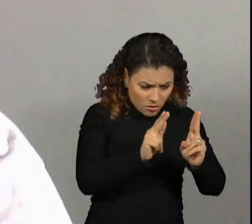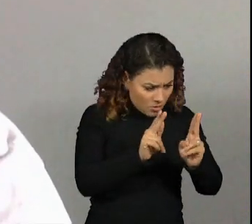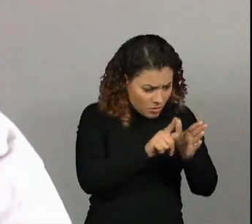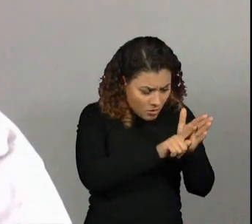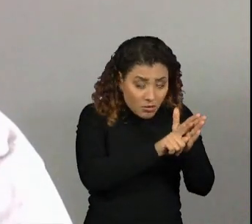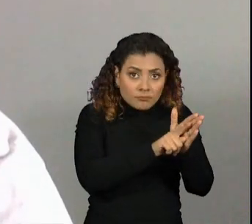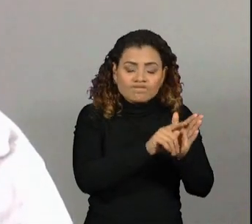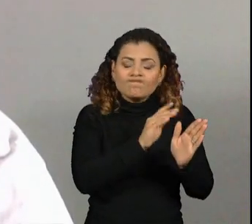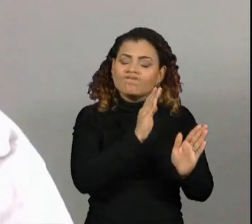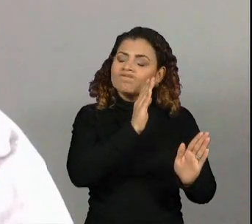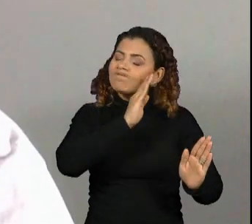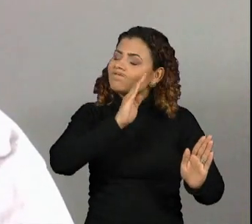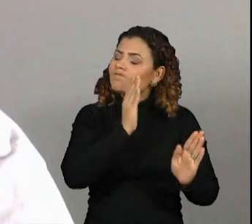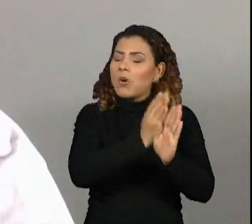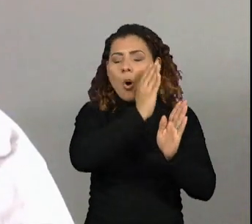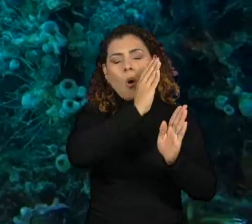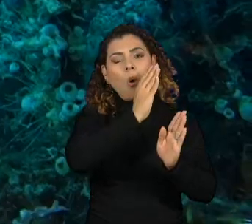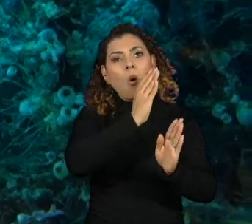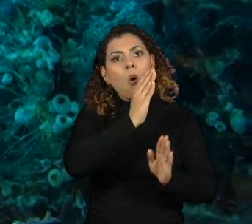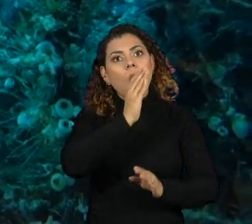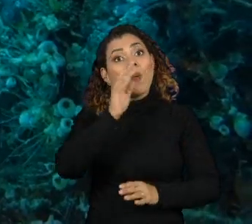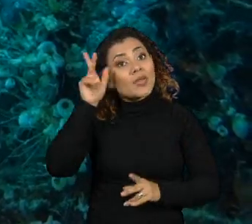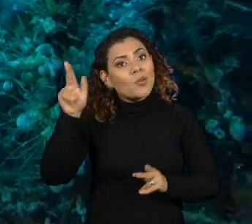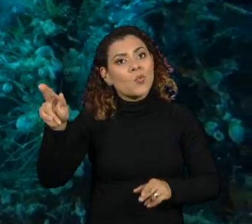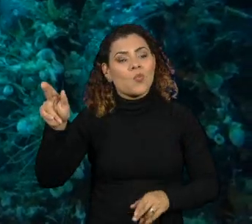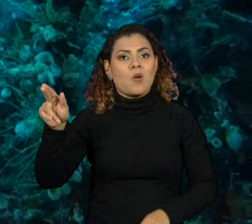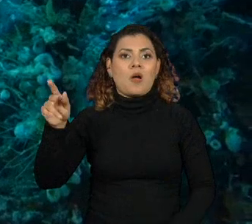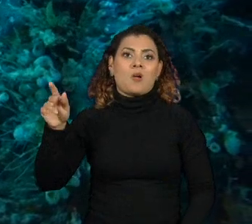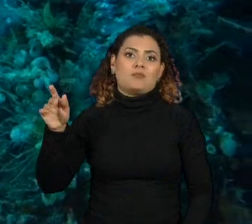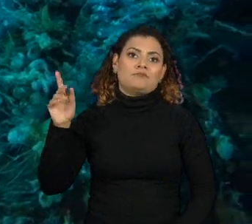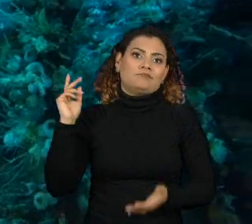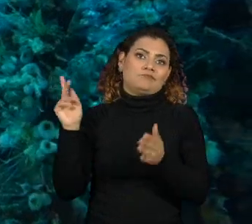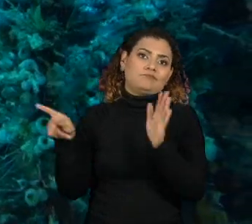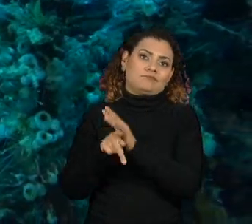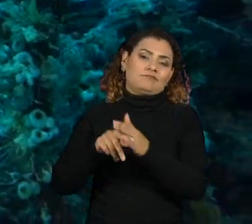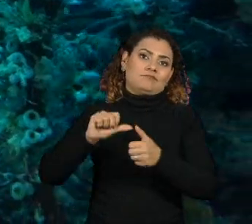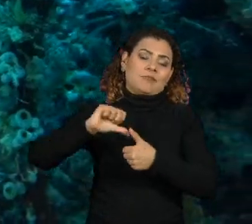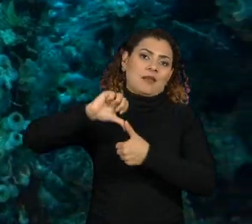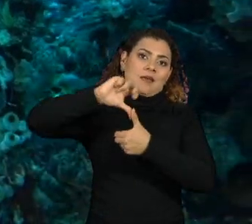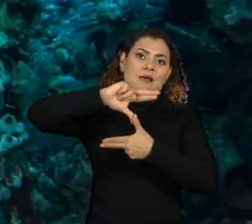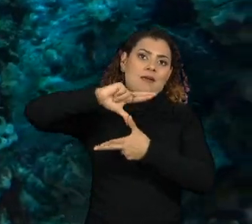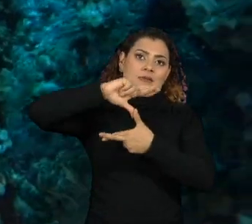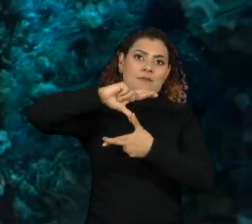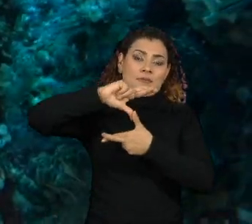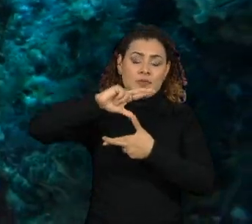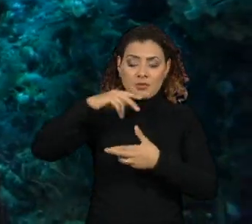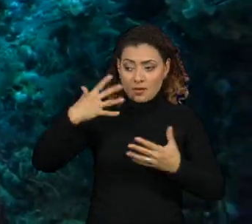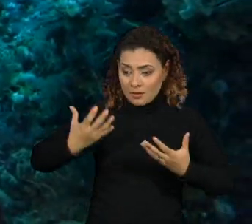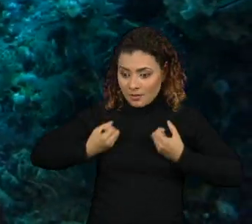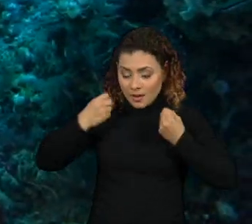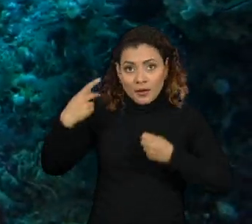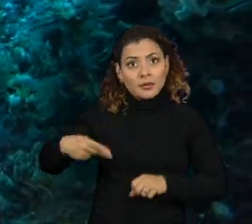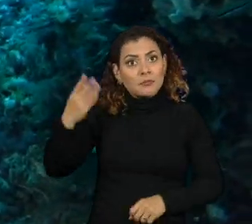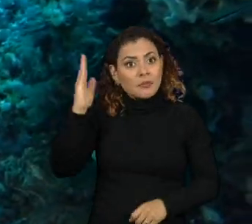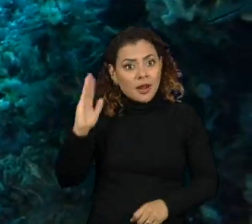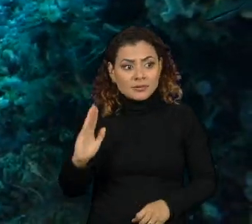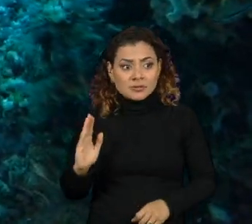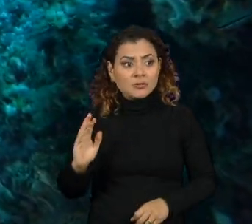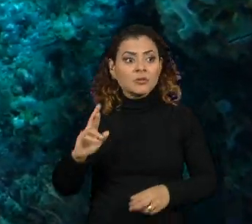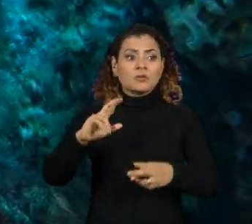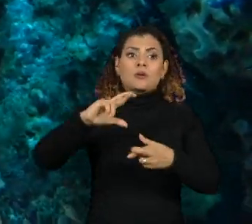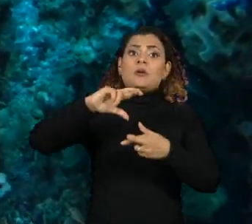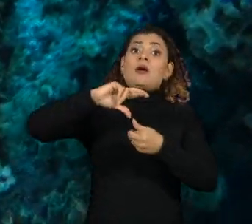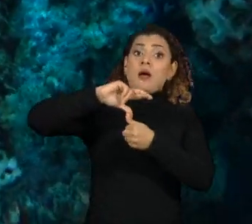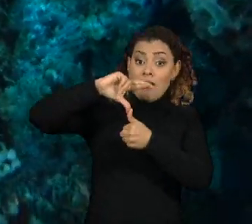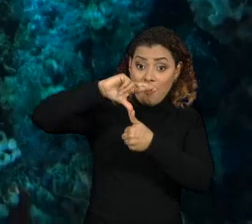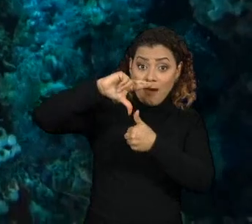com o DNA da população do Caribe. Achar aqui foi uma surpresa. Então ficou a dúvida de poder ter sido